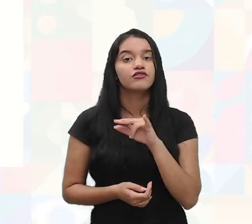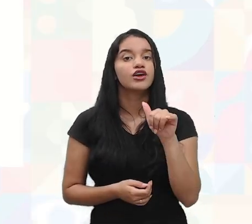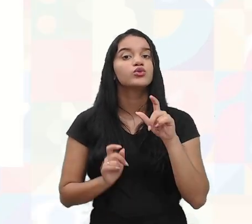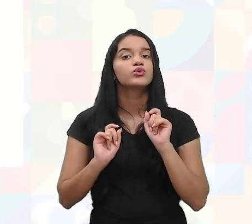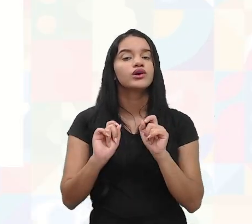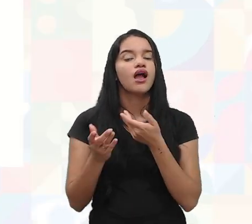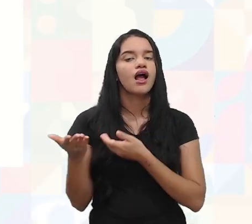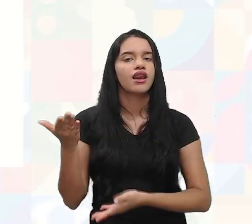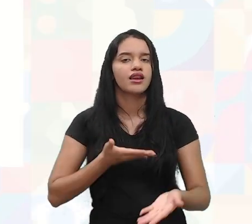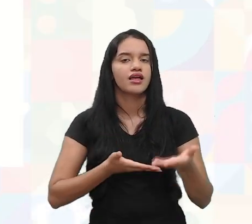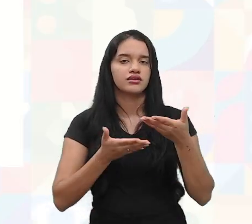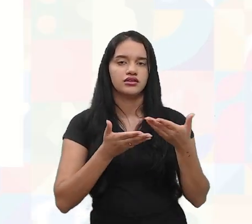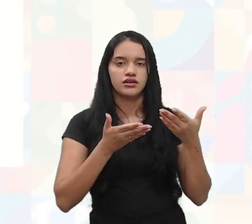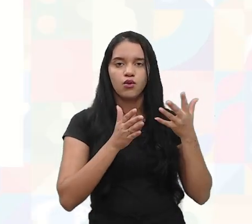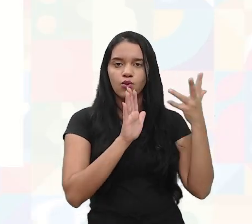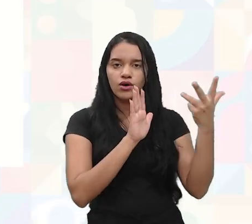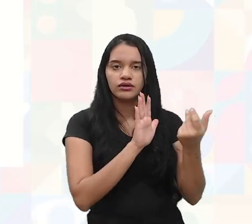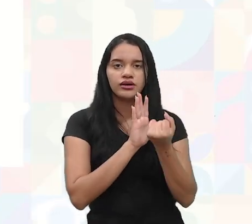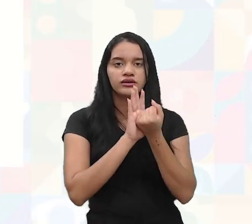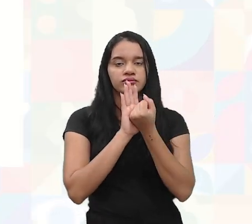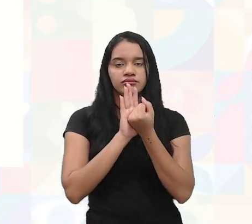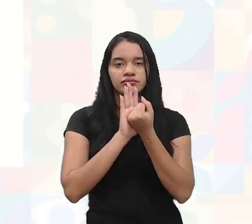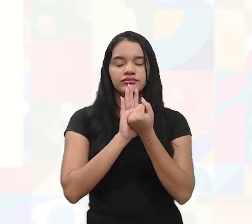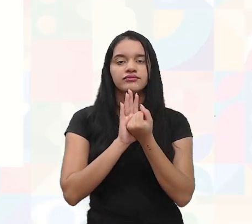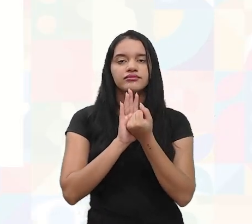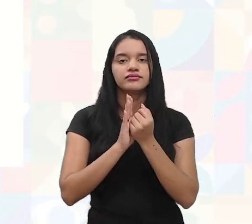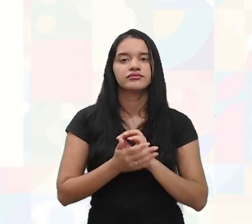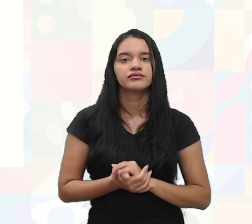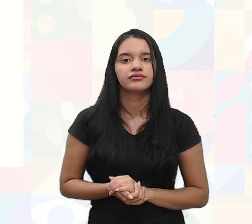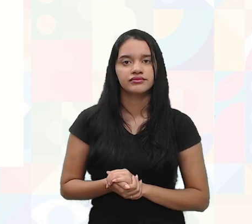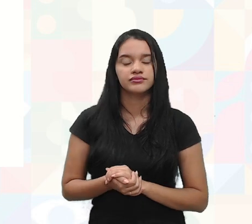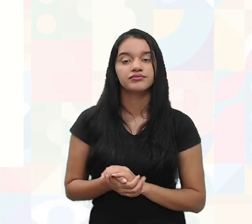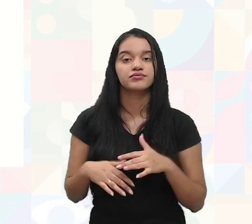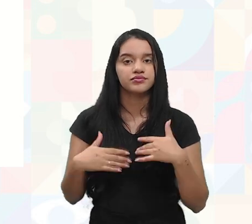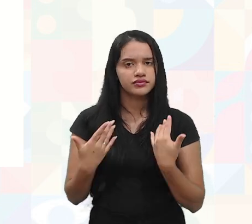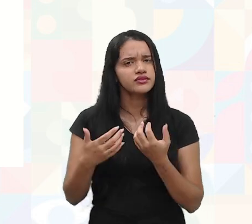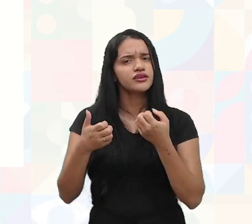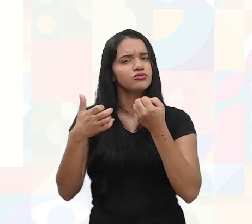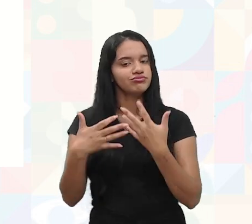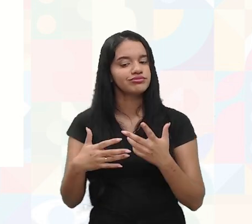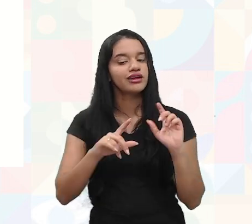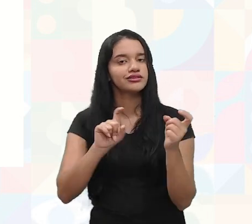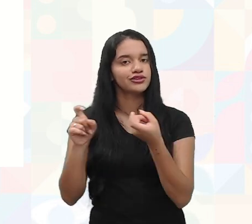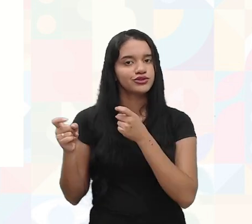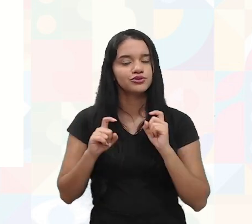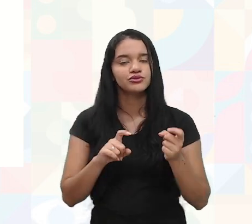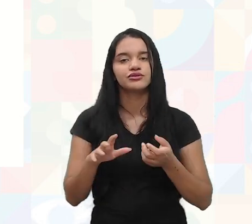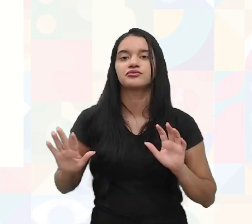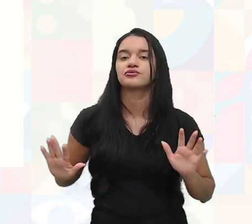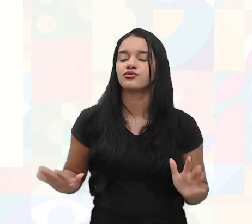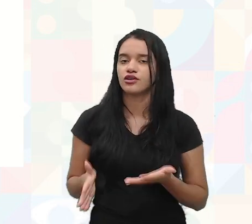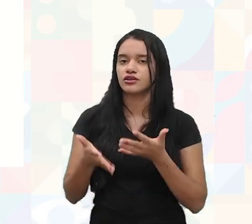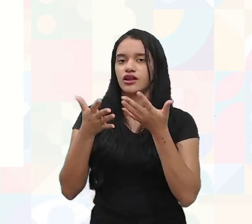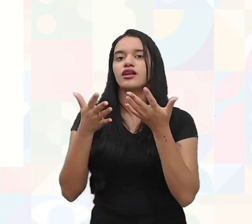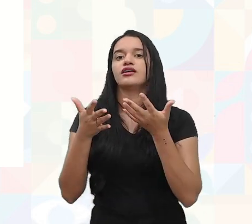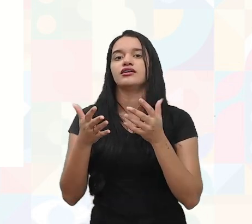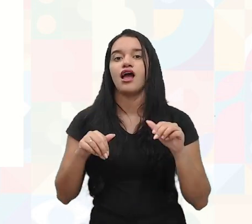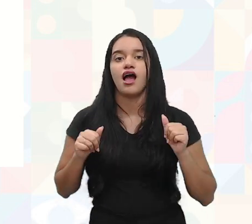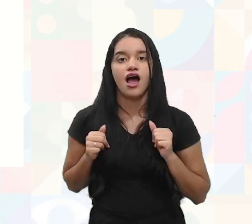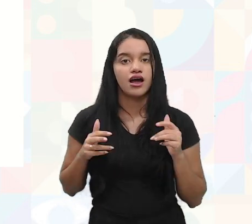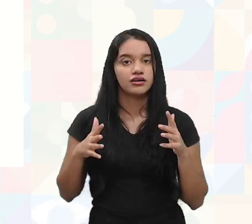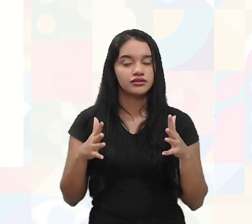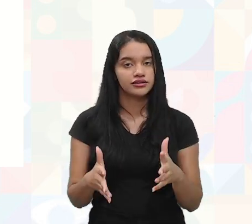ter relação com o branding, né? E aí, isso, como a gente está discutindo, fortalece, né? Esse conjunto de